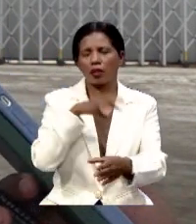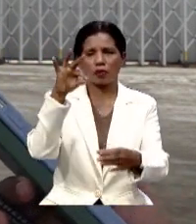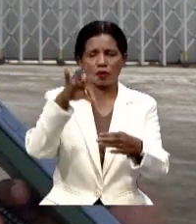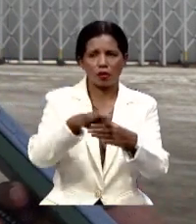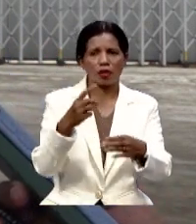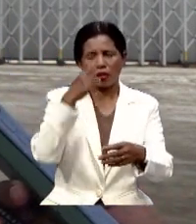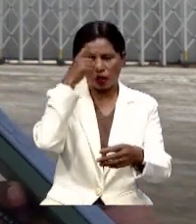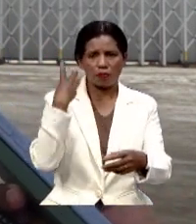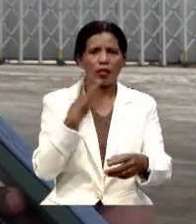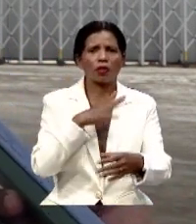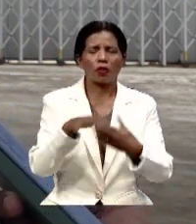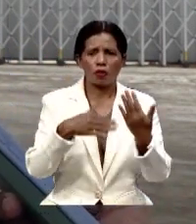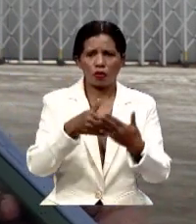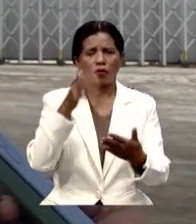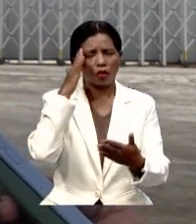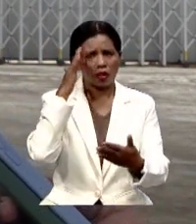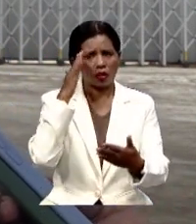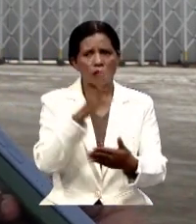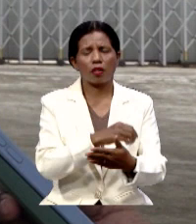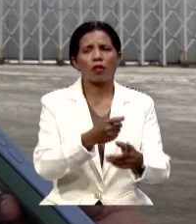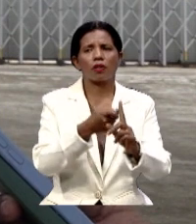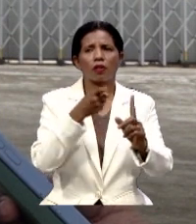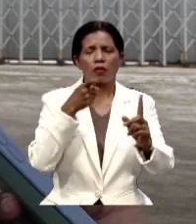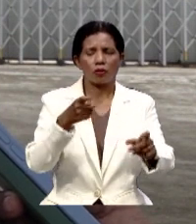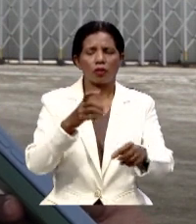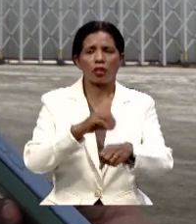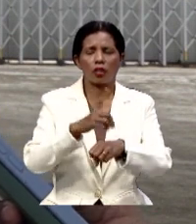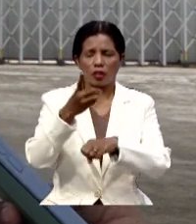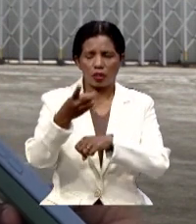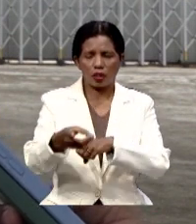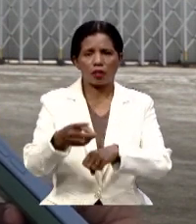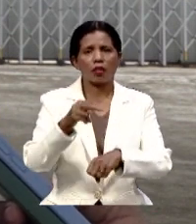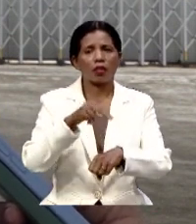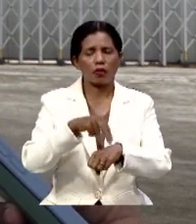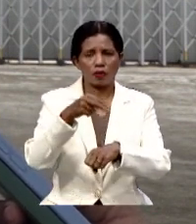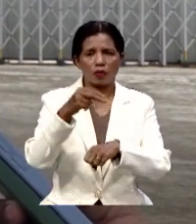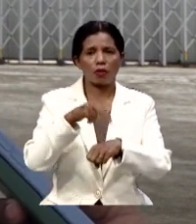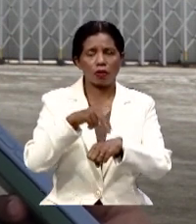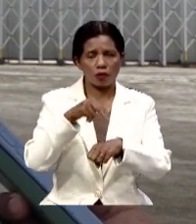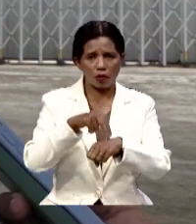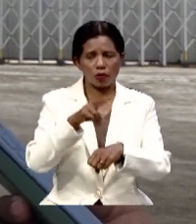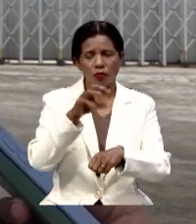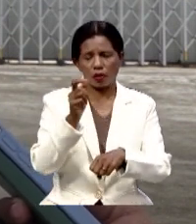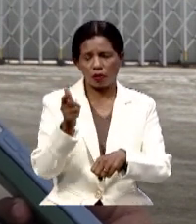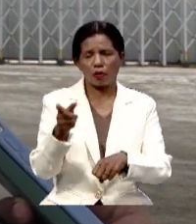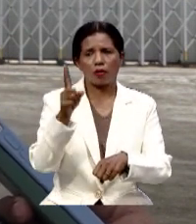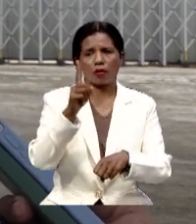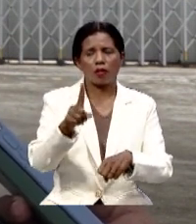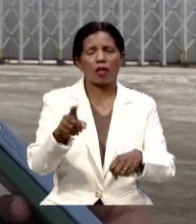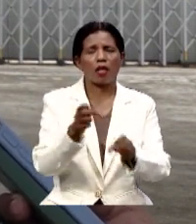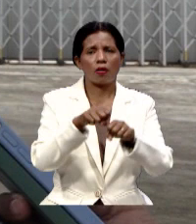itu tuh atene kata ka efeitu hosi kalamidade 2021 harahun infrastruktura